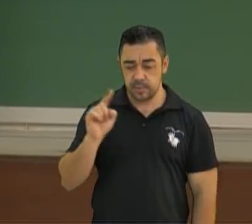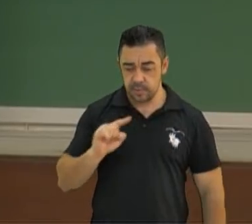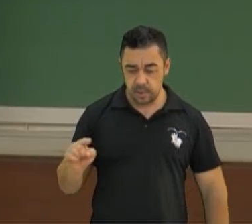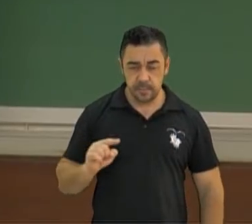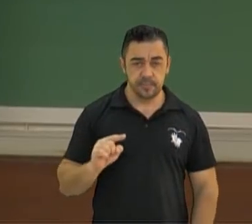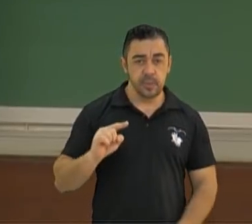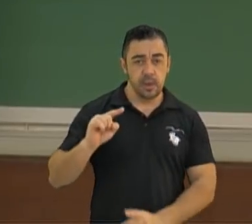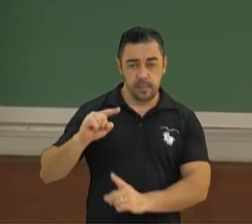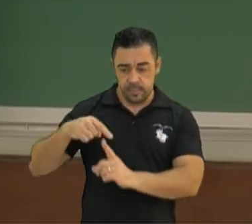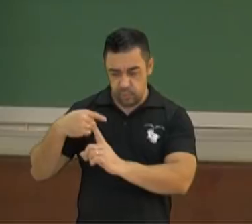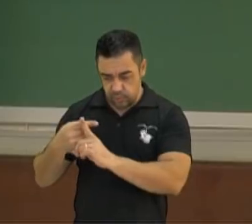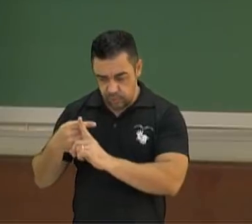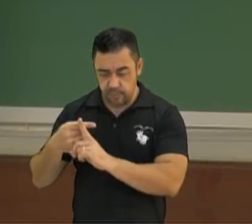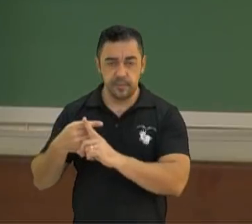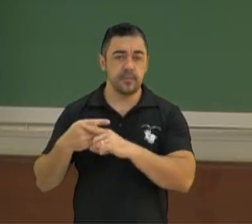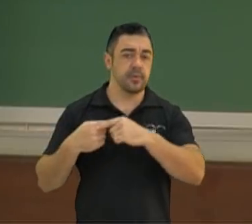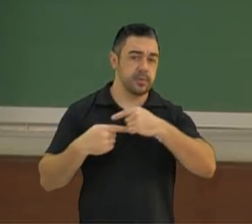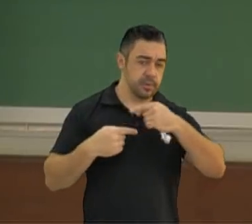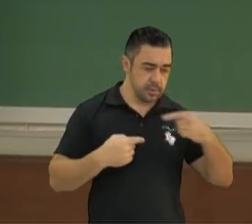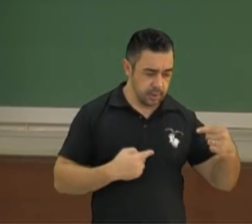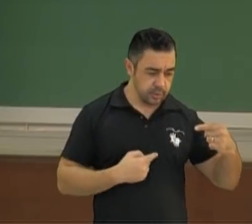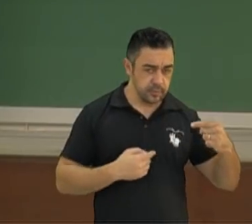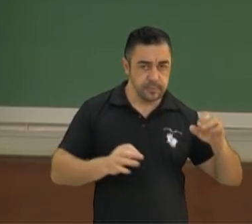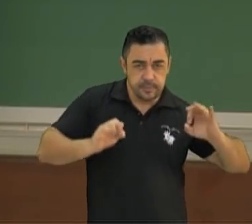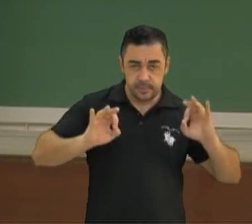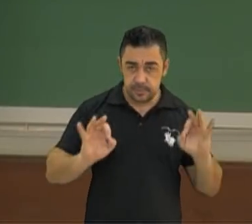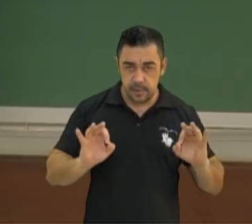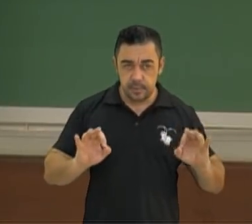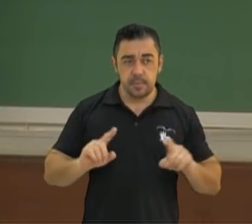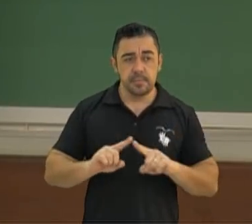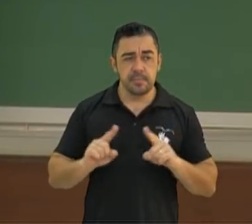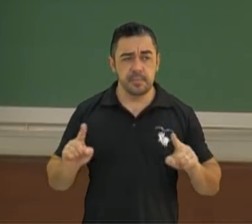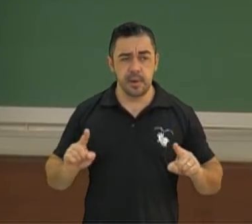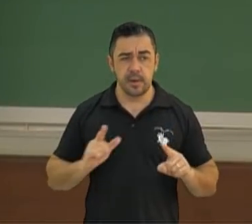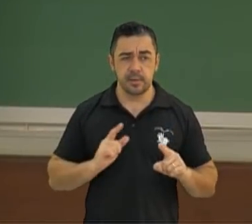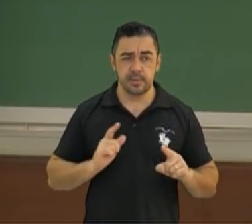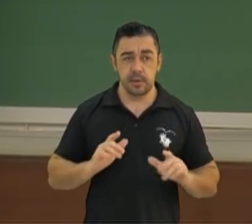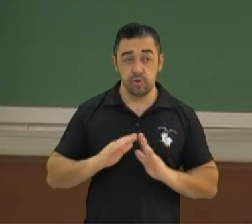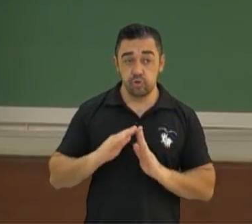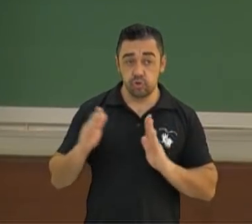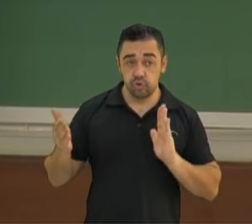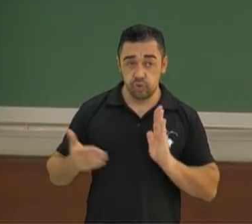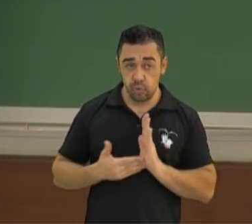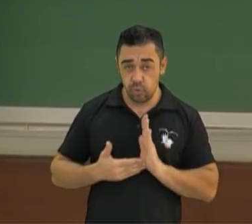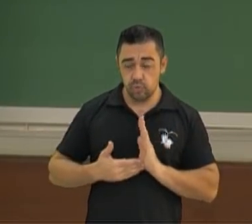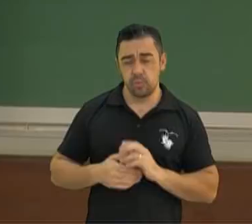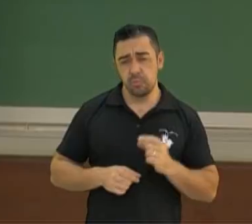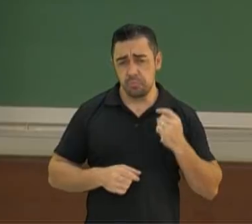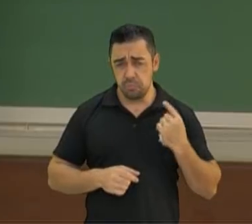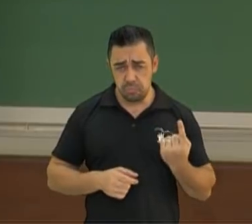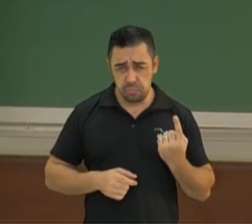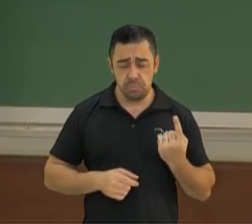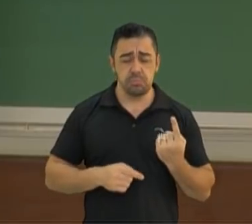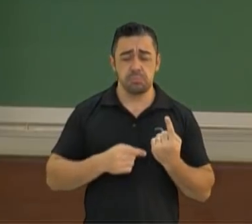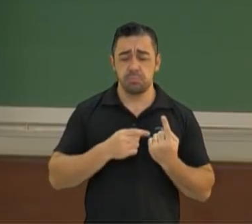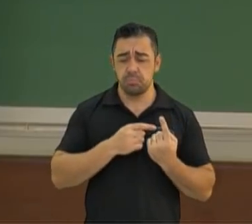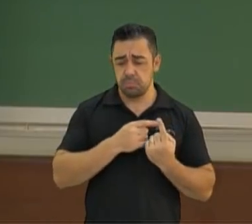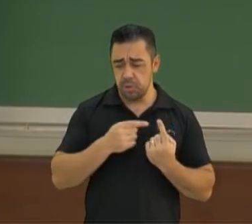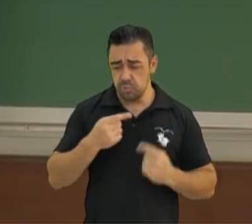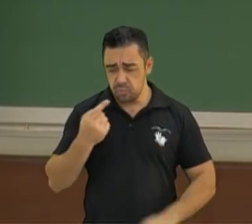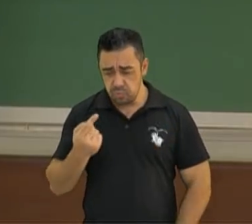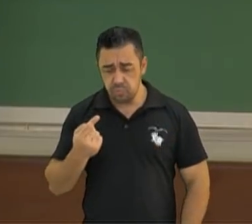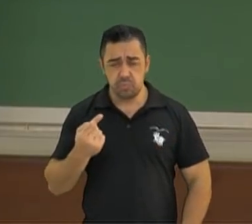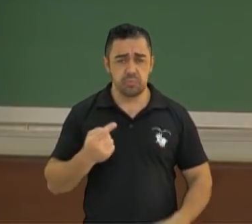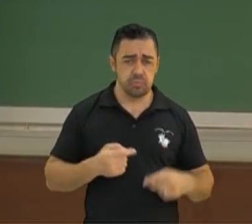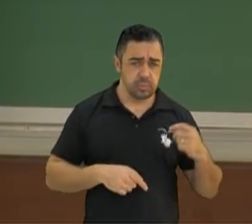e negativos, muito bem. Só que eles sempre vêm numa forma inteira, né? 1, menos 1,